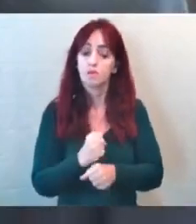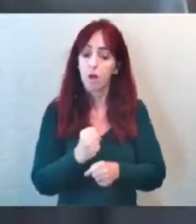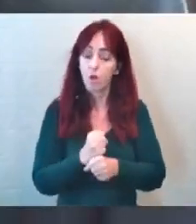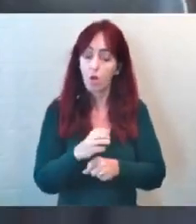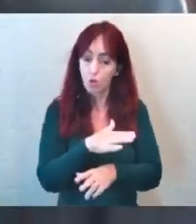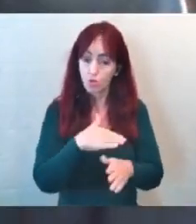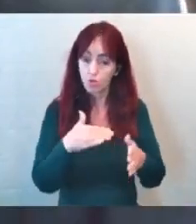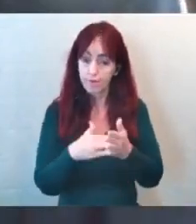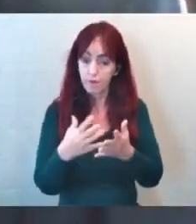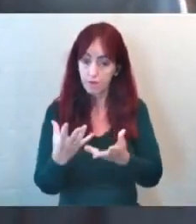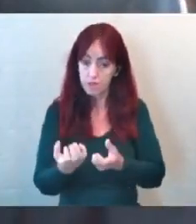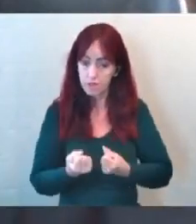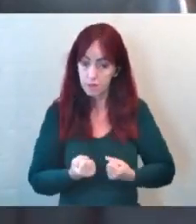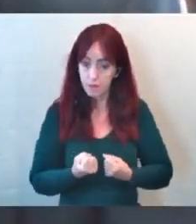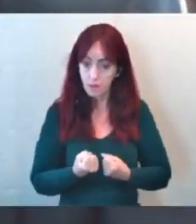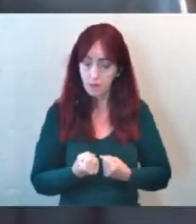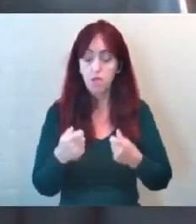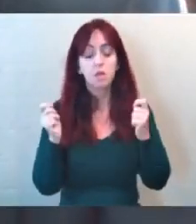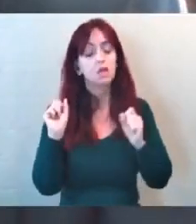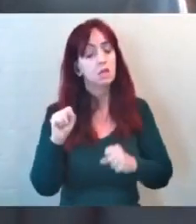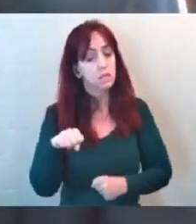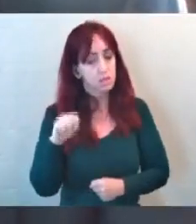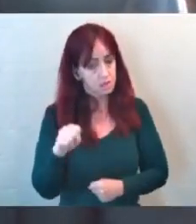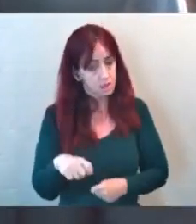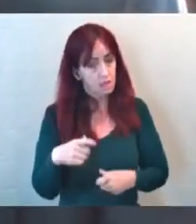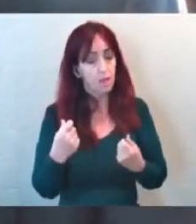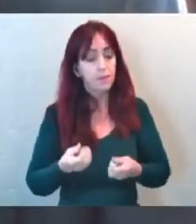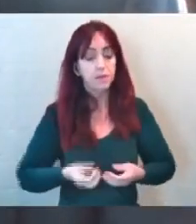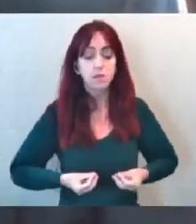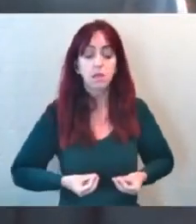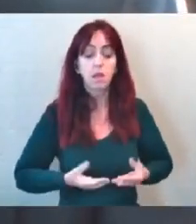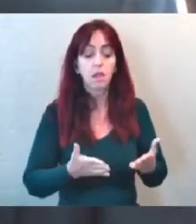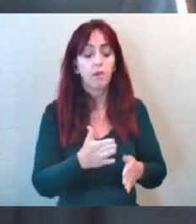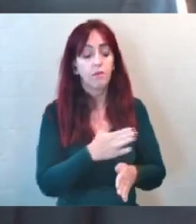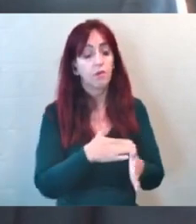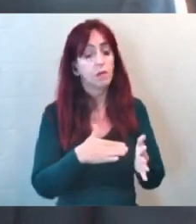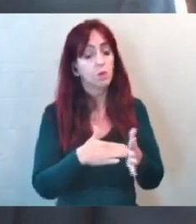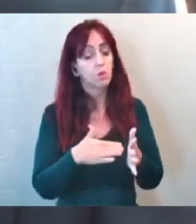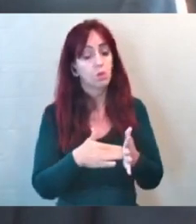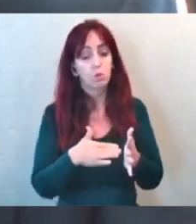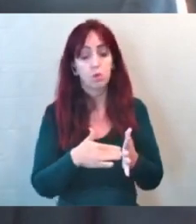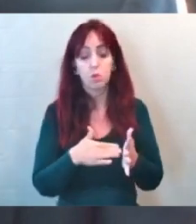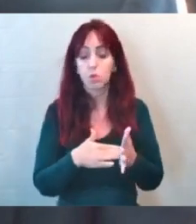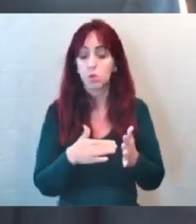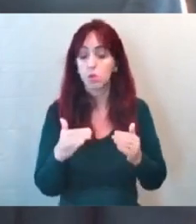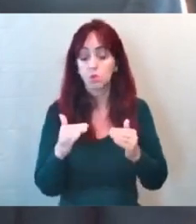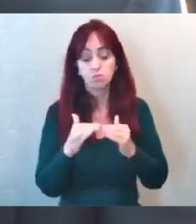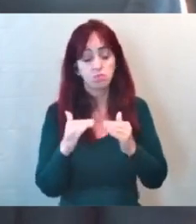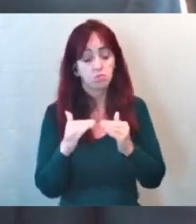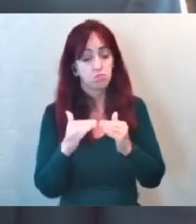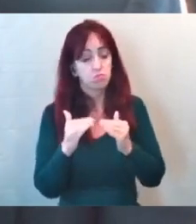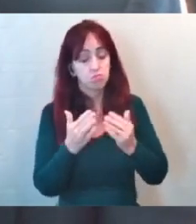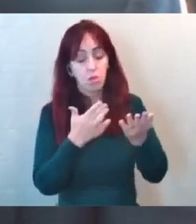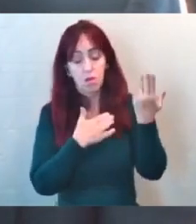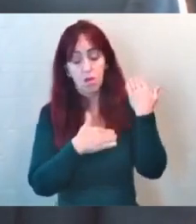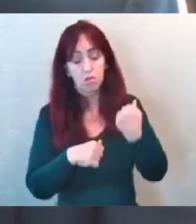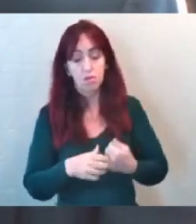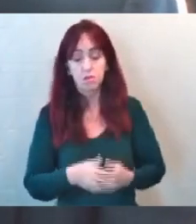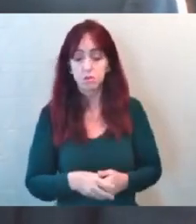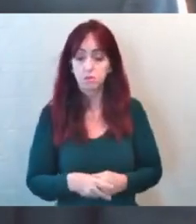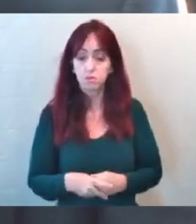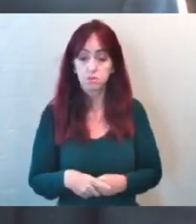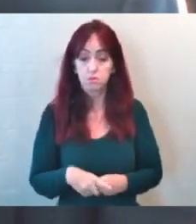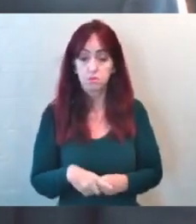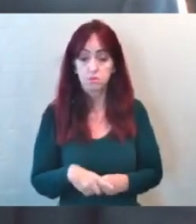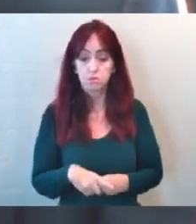Sim, eles têm que devolver tudo de acordo com o que eles acordaram lá atrás. E como